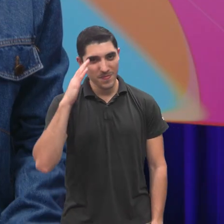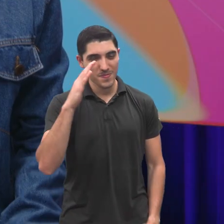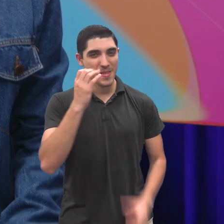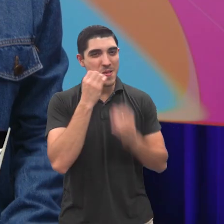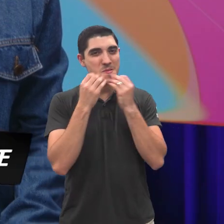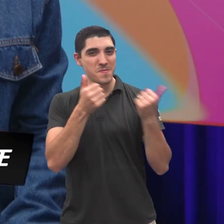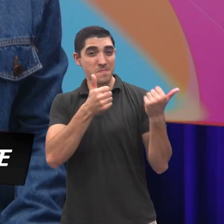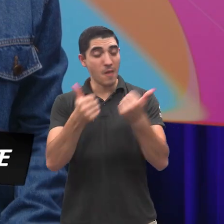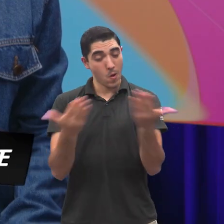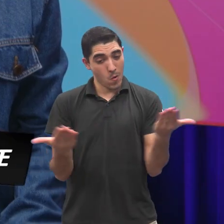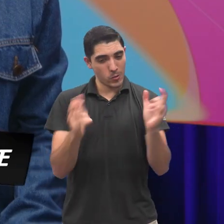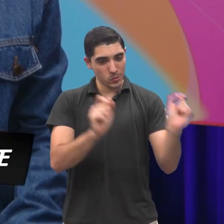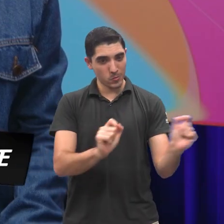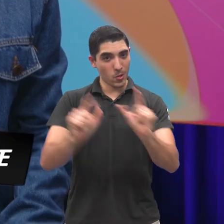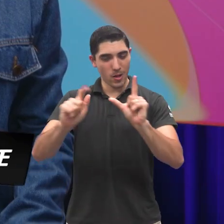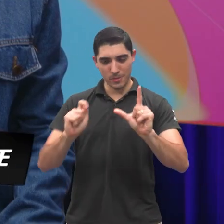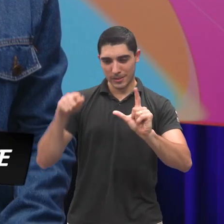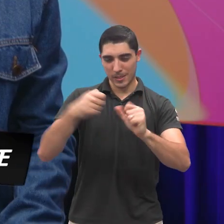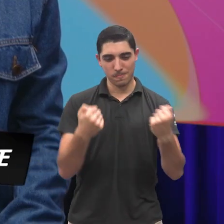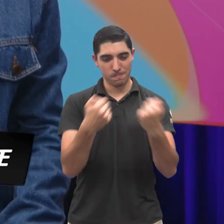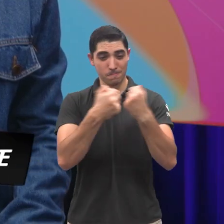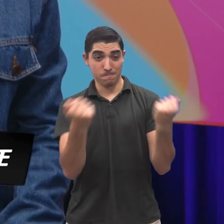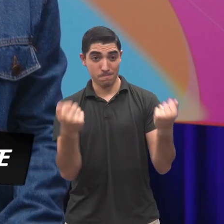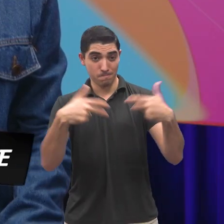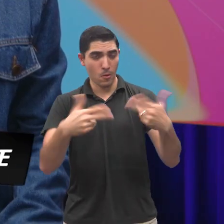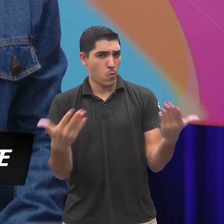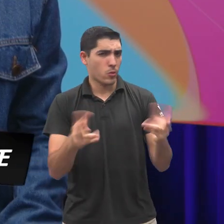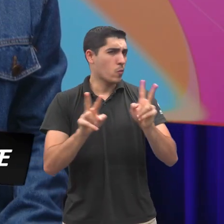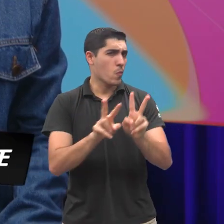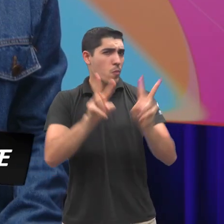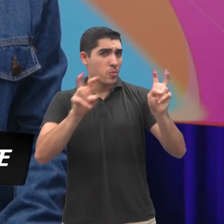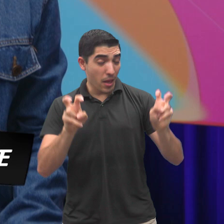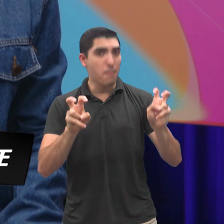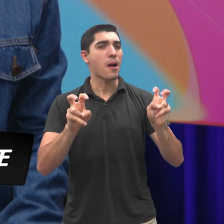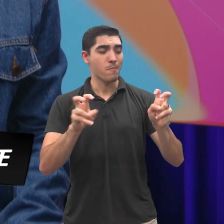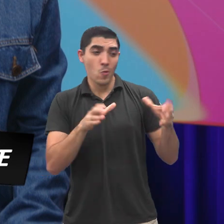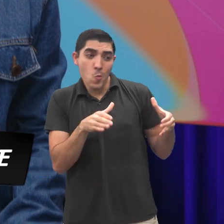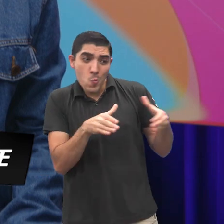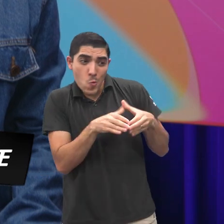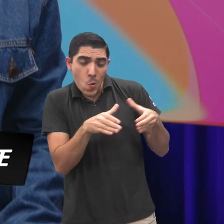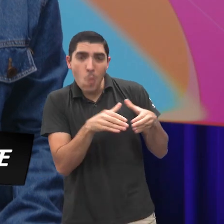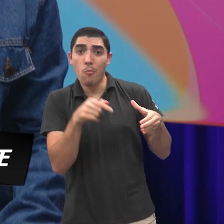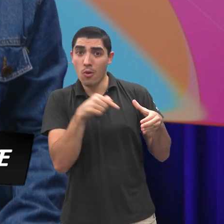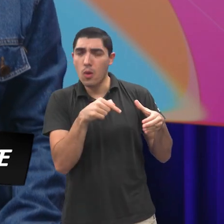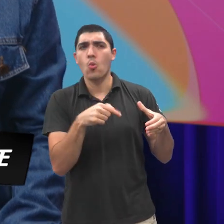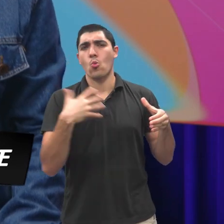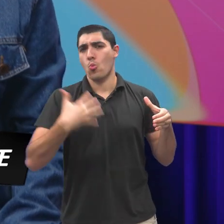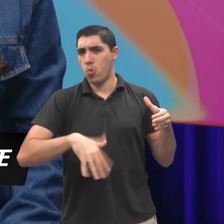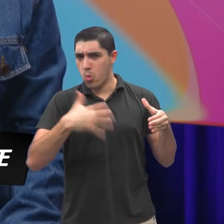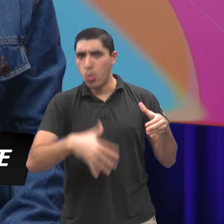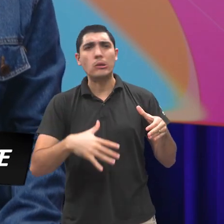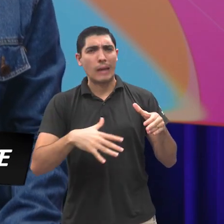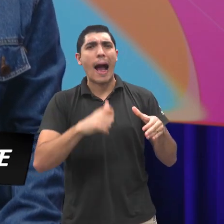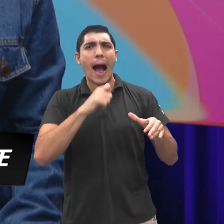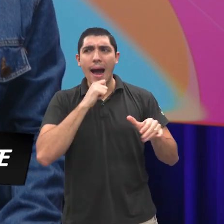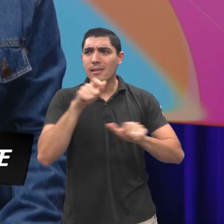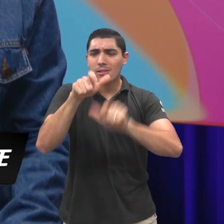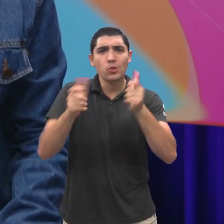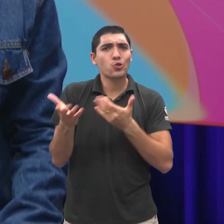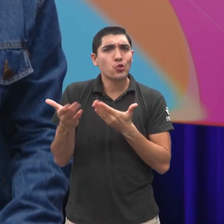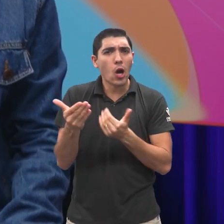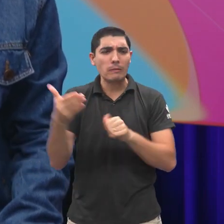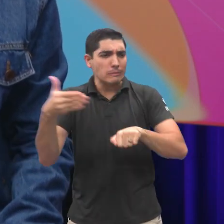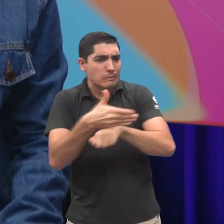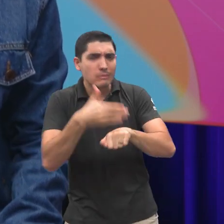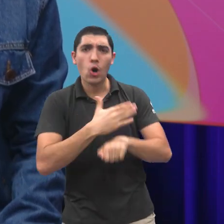Fala galera, tudo bem? No Tá Ligado na Cidade de hoje a gente vai bater um papo, olha, sobre um movimento que já impactou e ainda impacta milhões